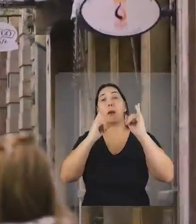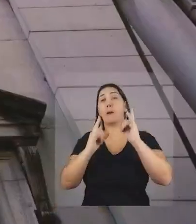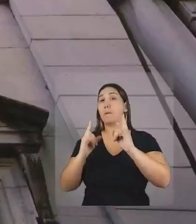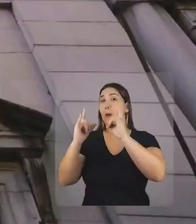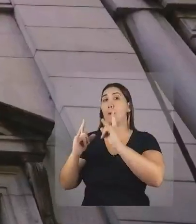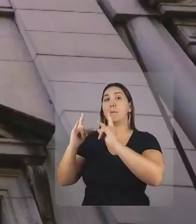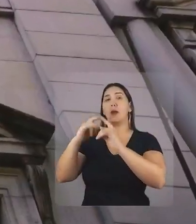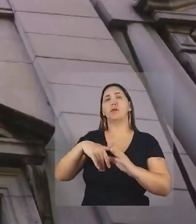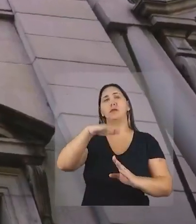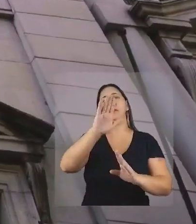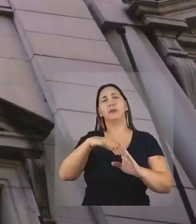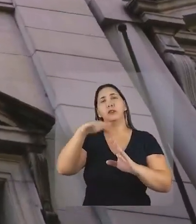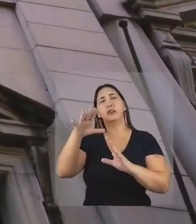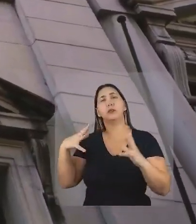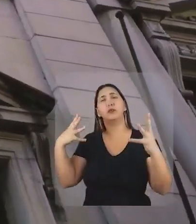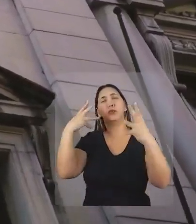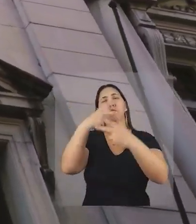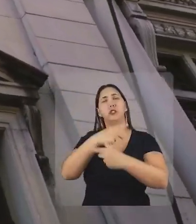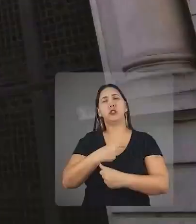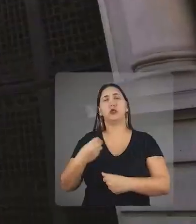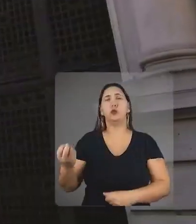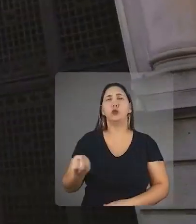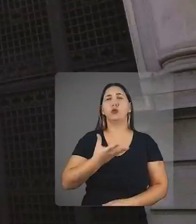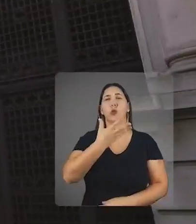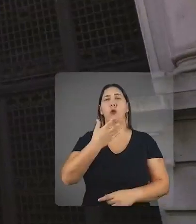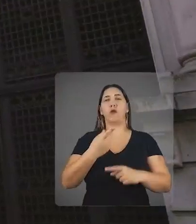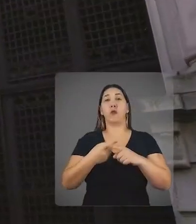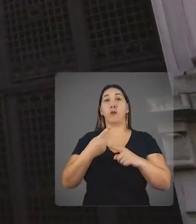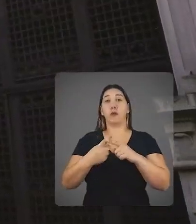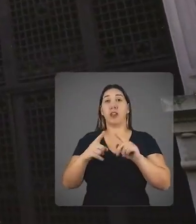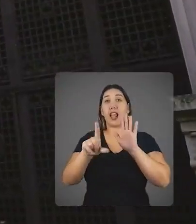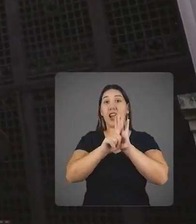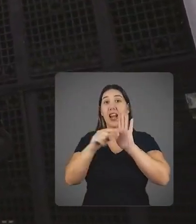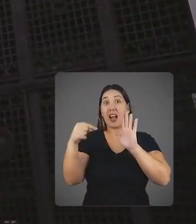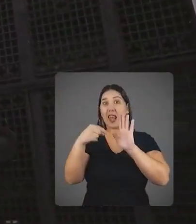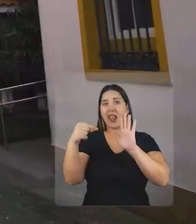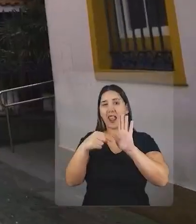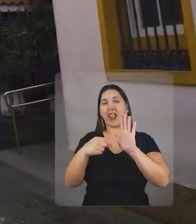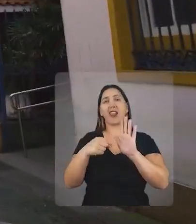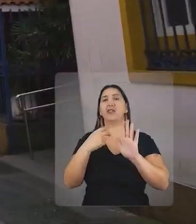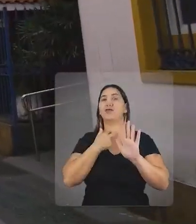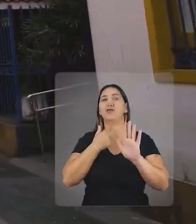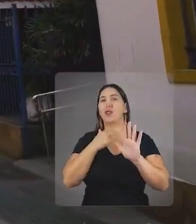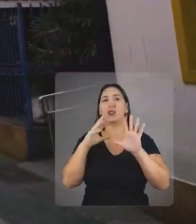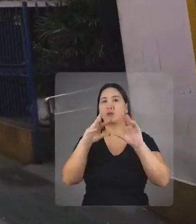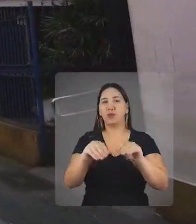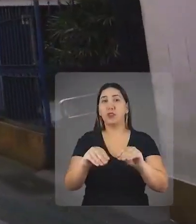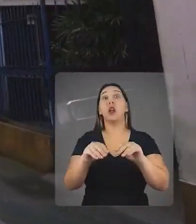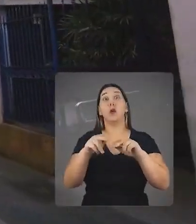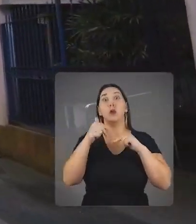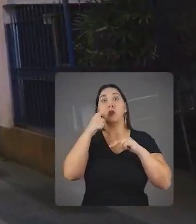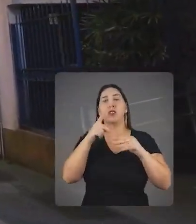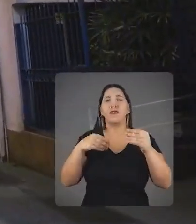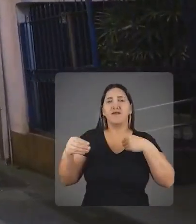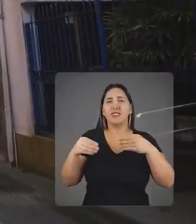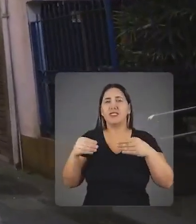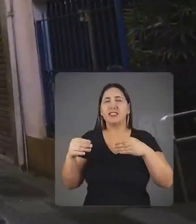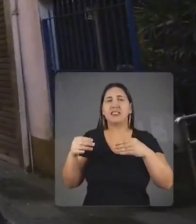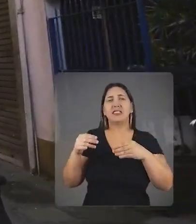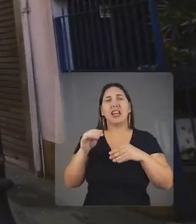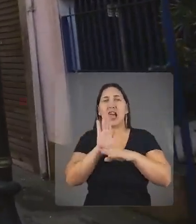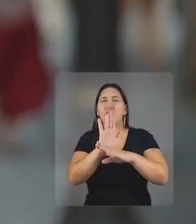atualizar e flexibilizar as leis que dificultam a ação dos proprietários que precisam revitalizar os